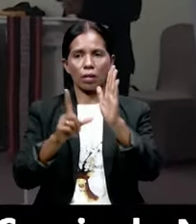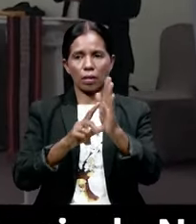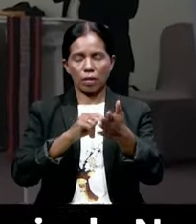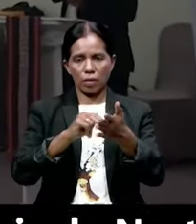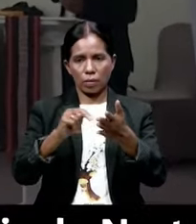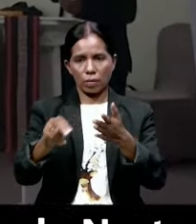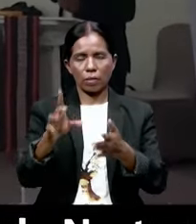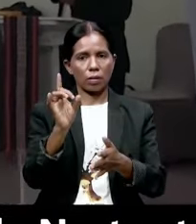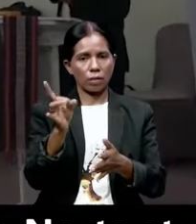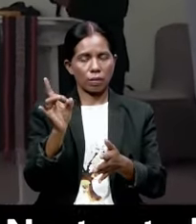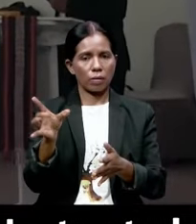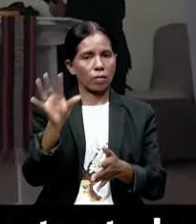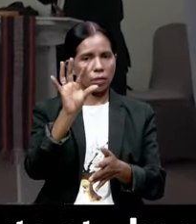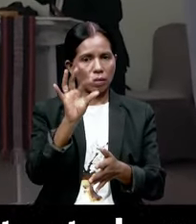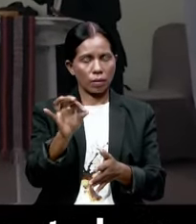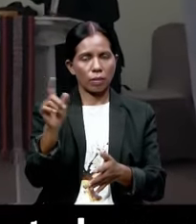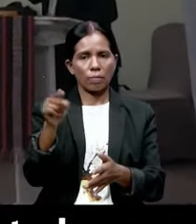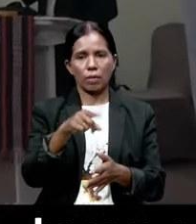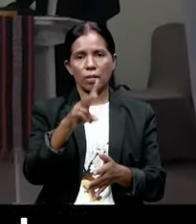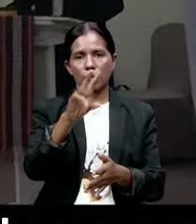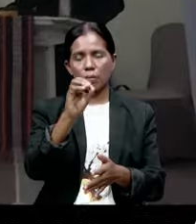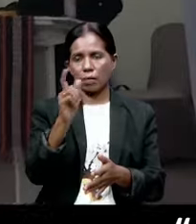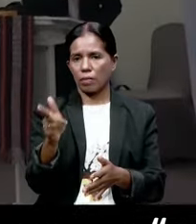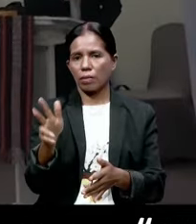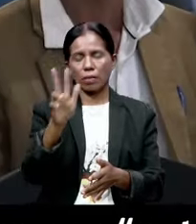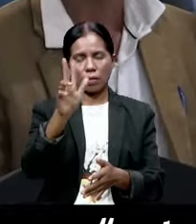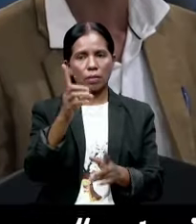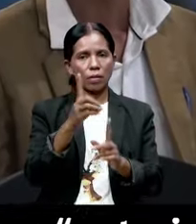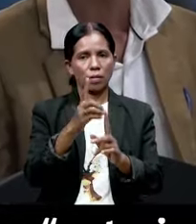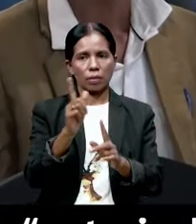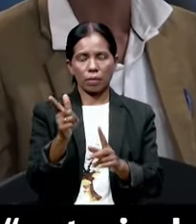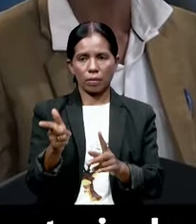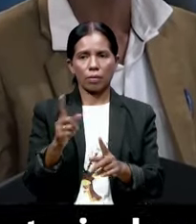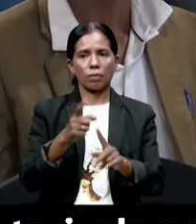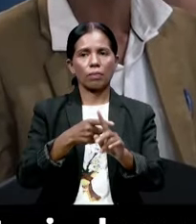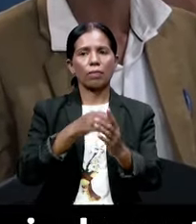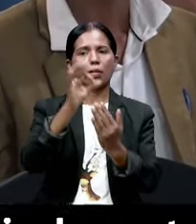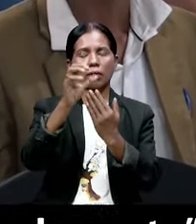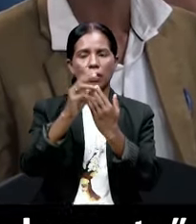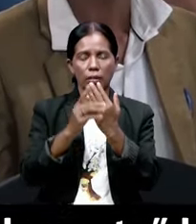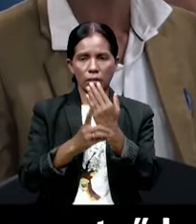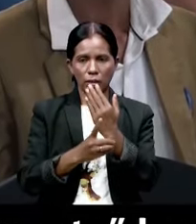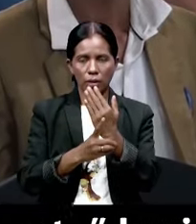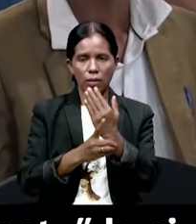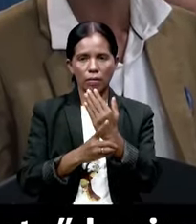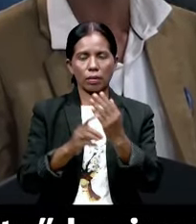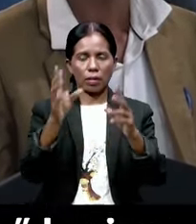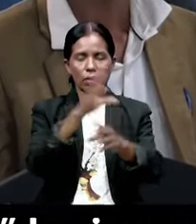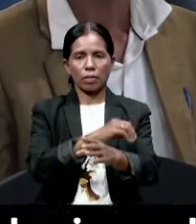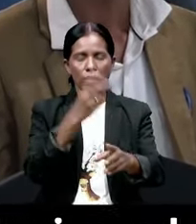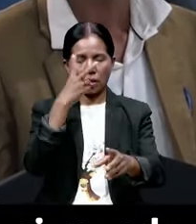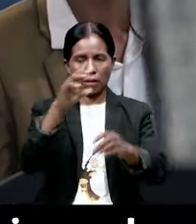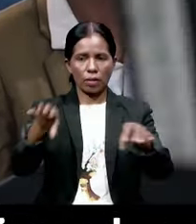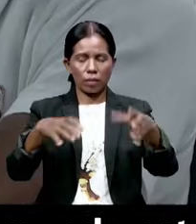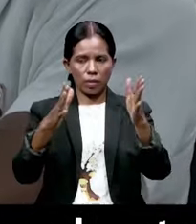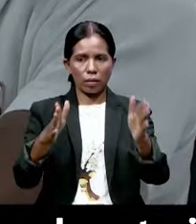número Ualanulo Recência para a Rio do Arruicentolo, Loron Ruanulo, Fulan Dezembro, onde o tema optimiza recursos